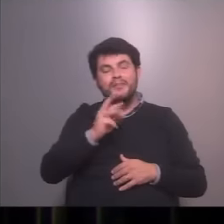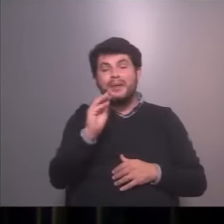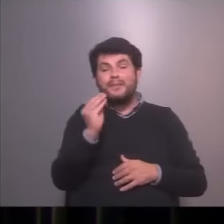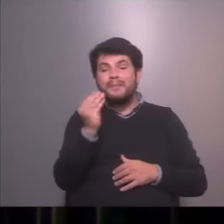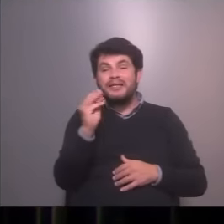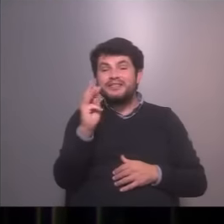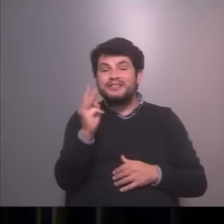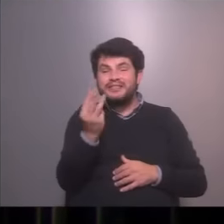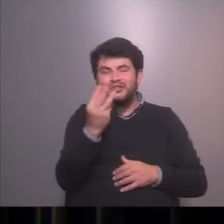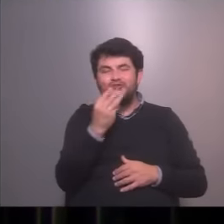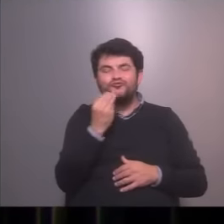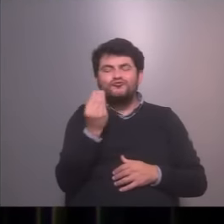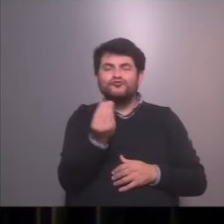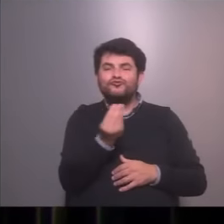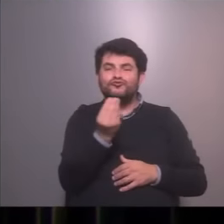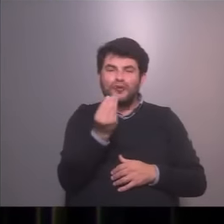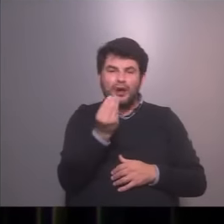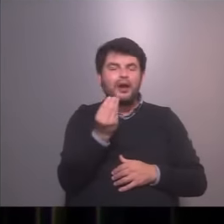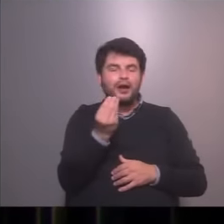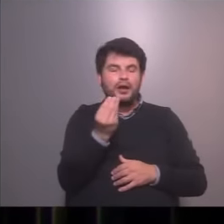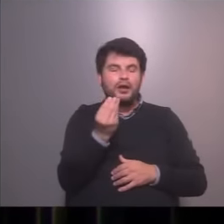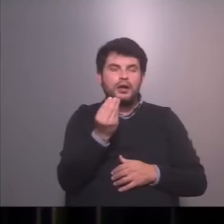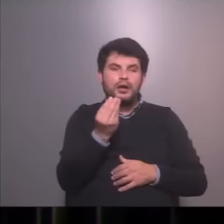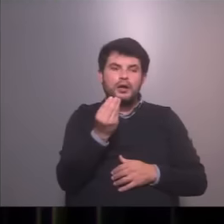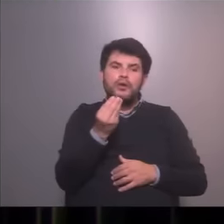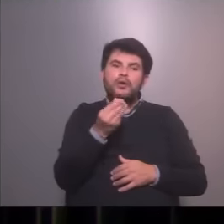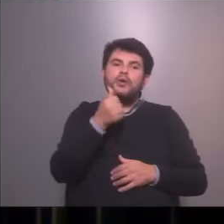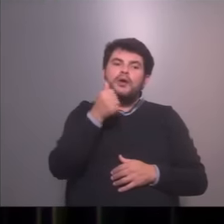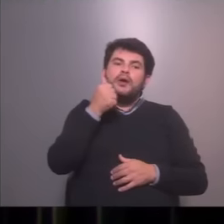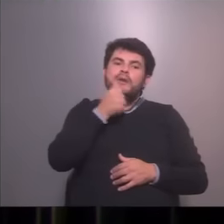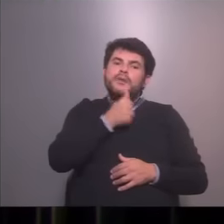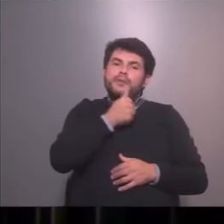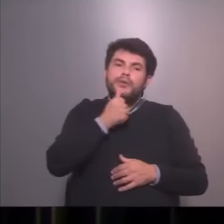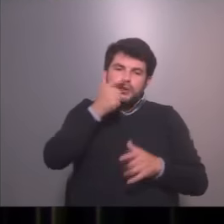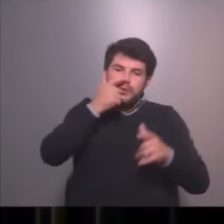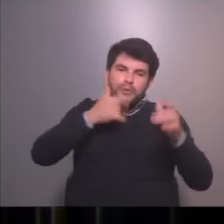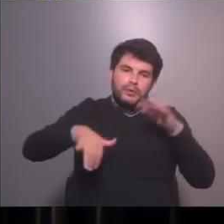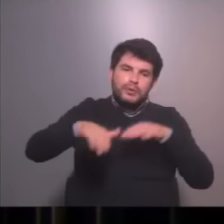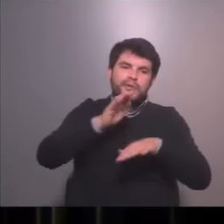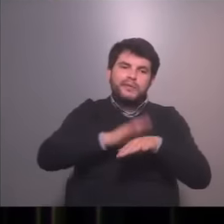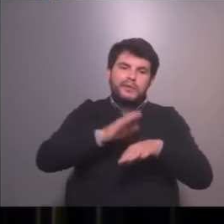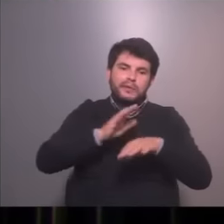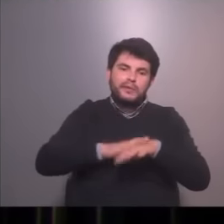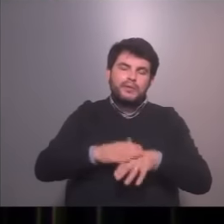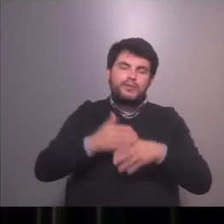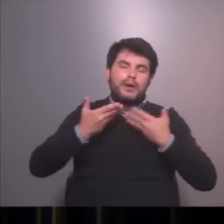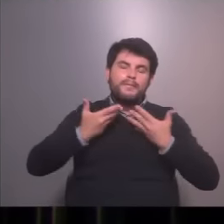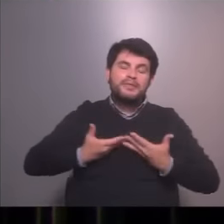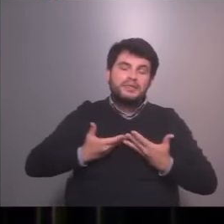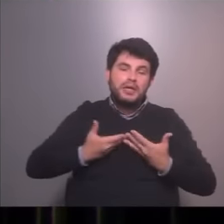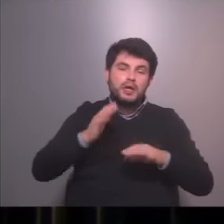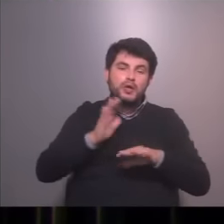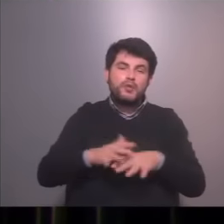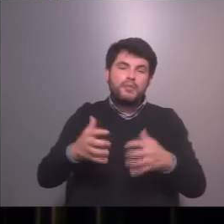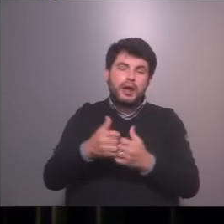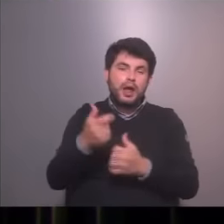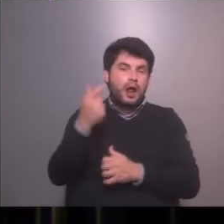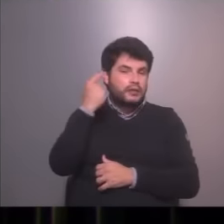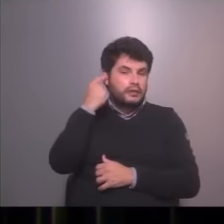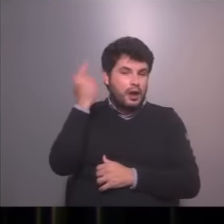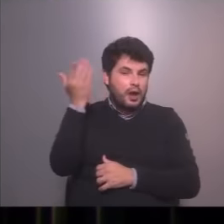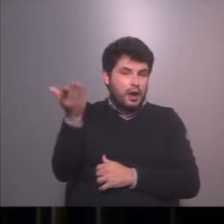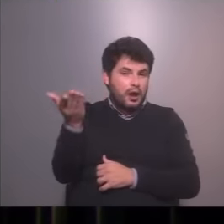o testemunho dos três pastorinhos de Fátima, aquelas crianças que, apesar de tão novas, já carregavam